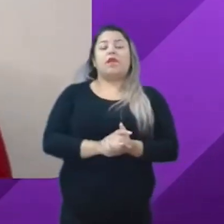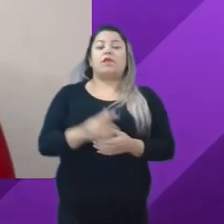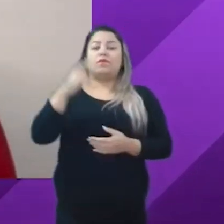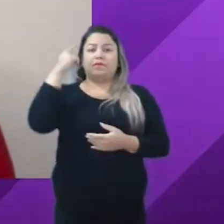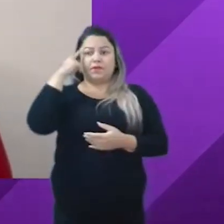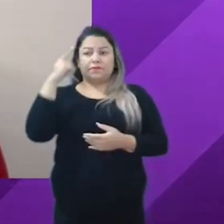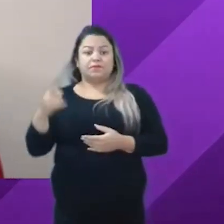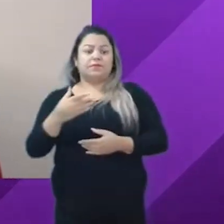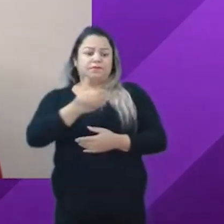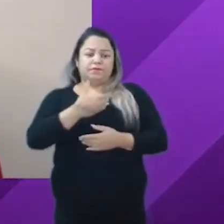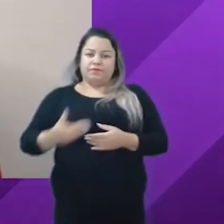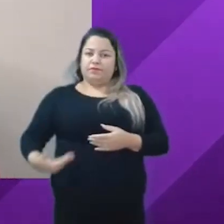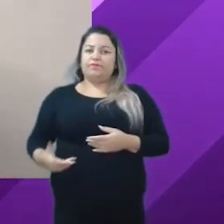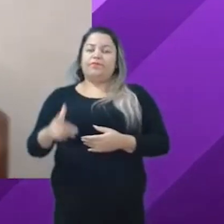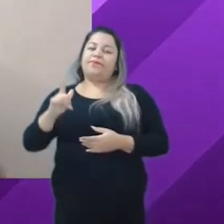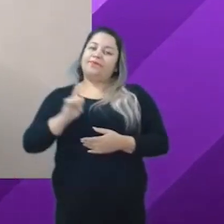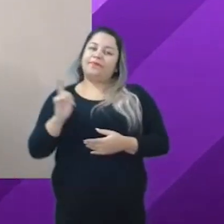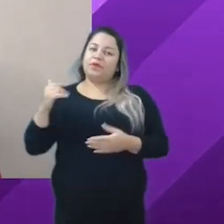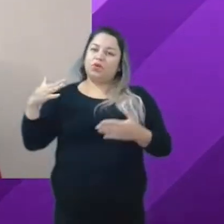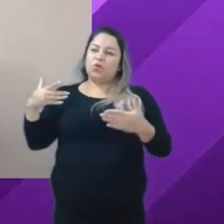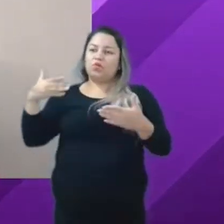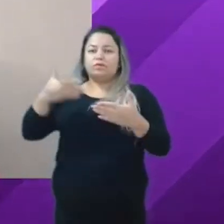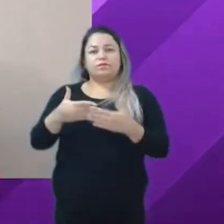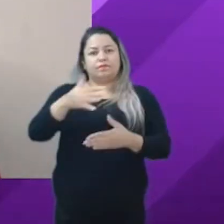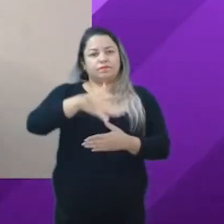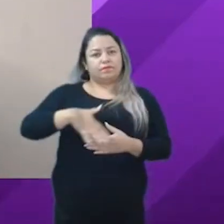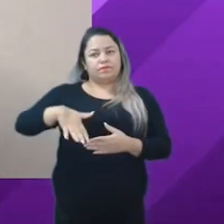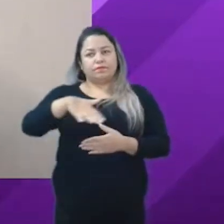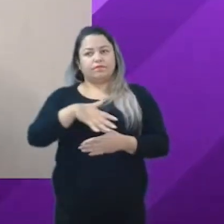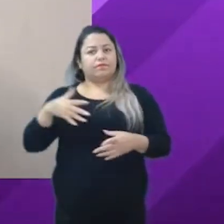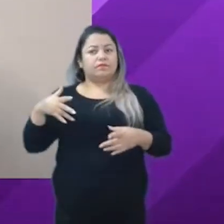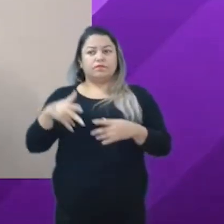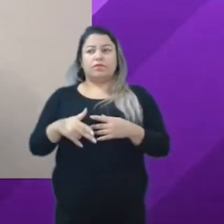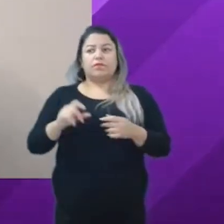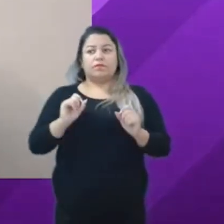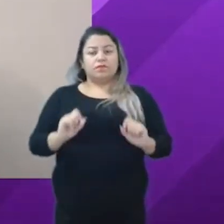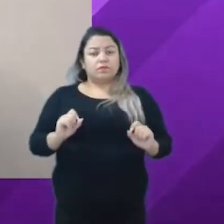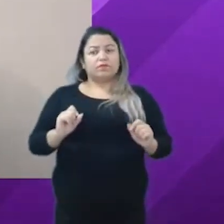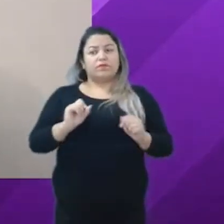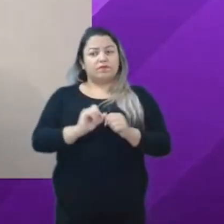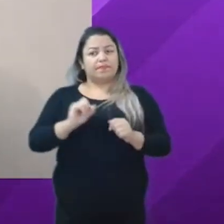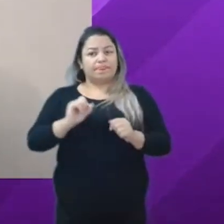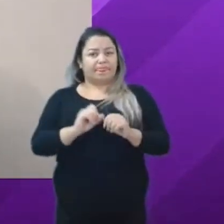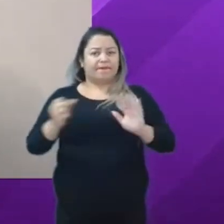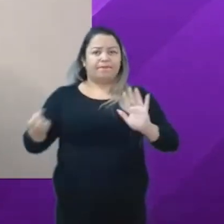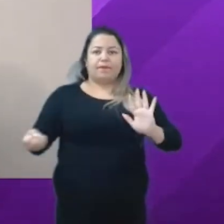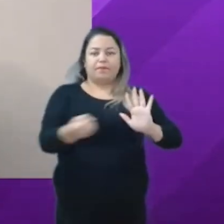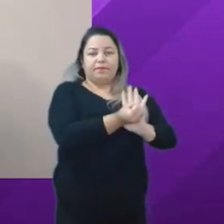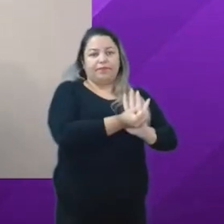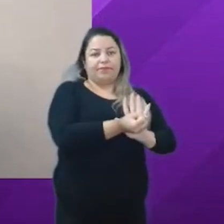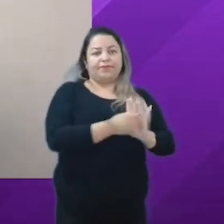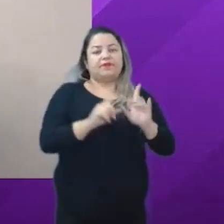nos públicos que eu quero alcançar, nos recortes que eu quero fazer. E eu acho que isso constitui uma marca forte, sabe,